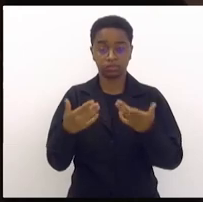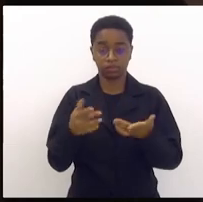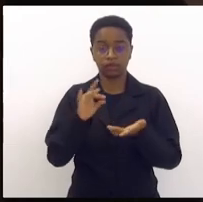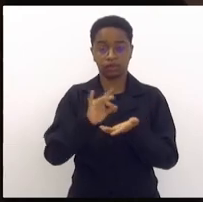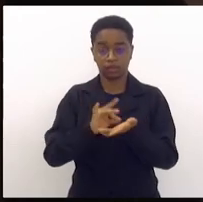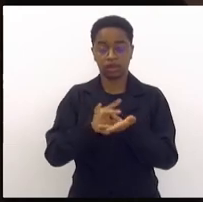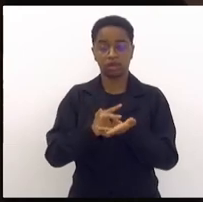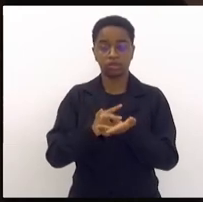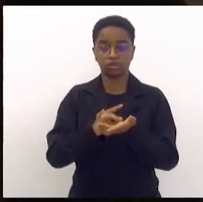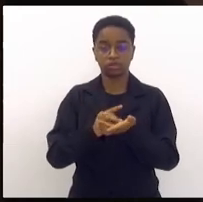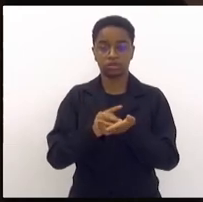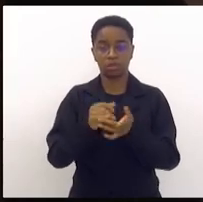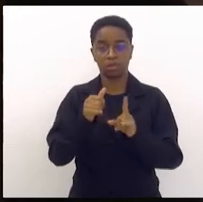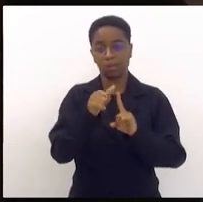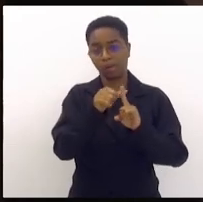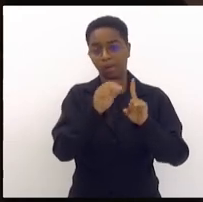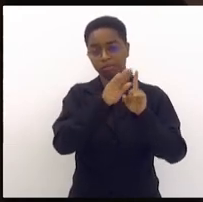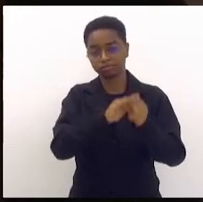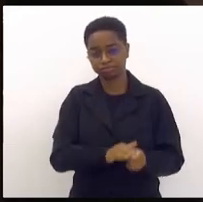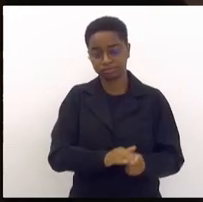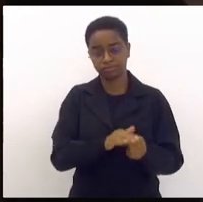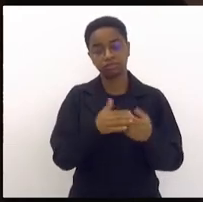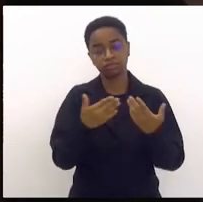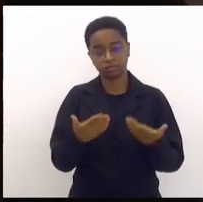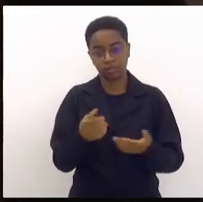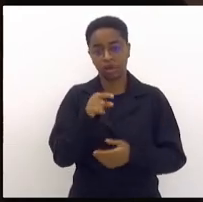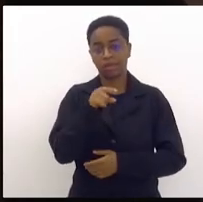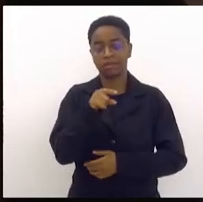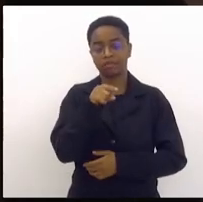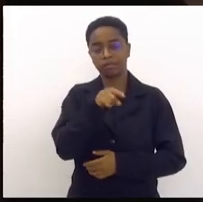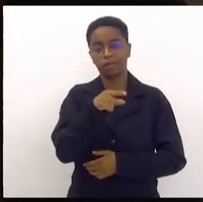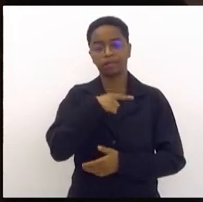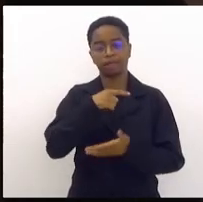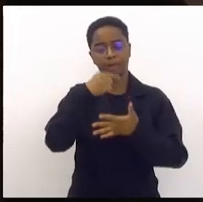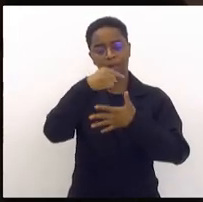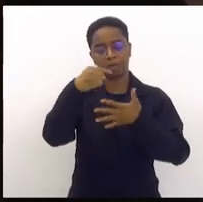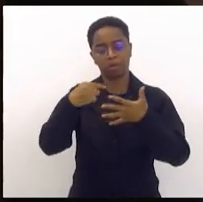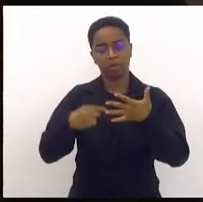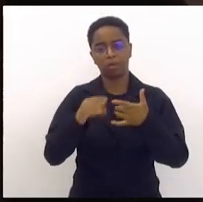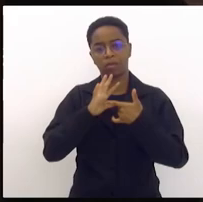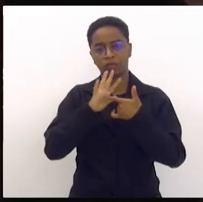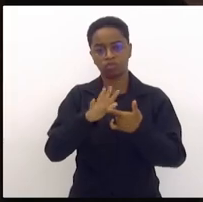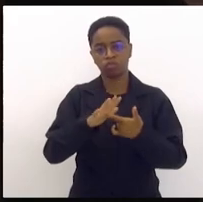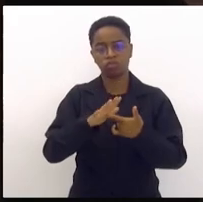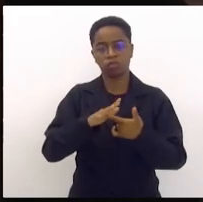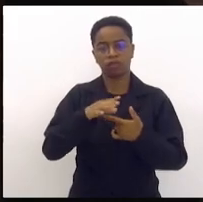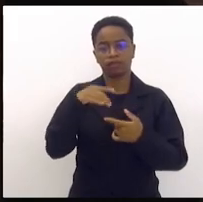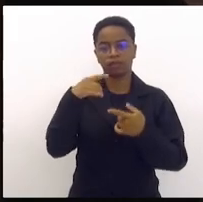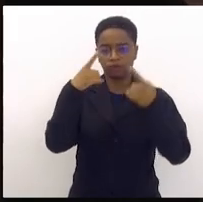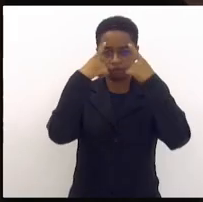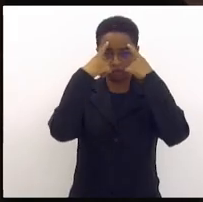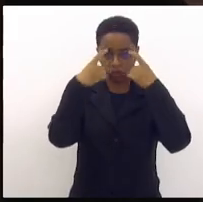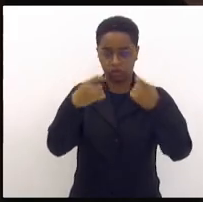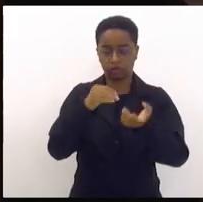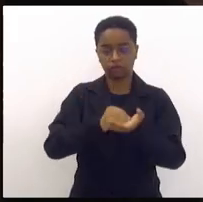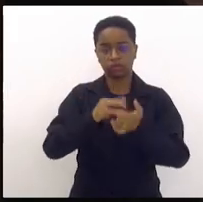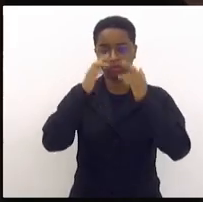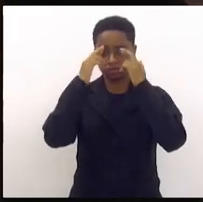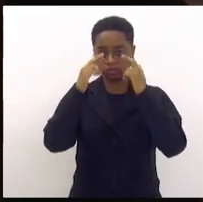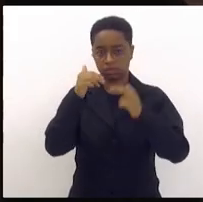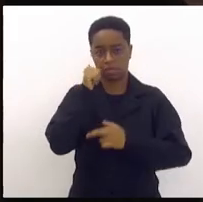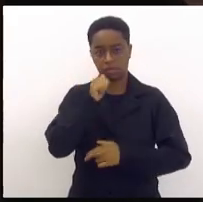misógino. São inúmeros casos que o cercam de agressão, de desrespeito às